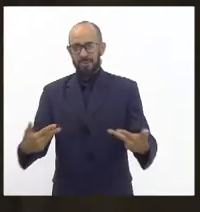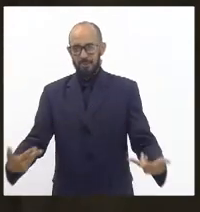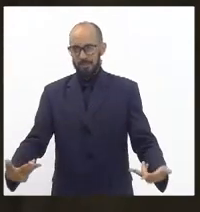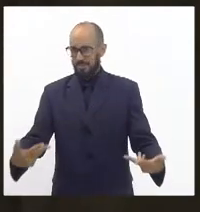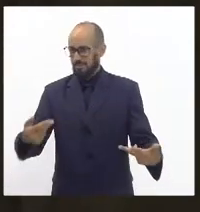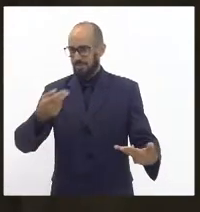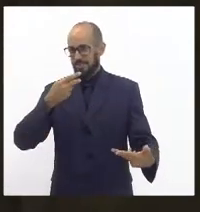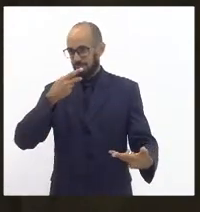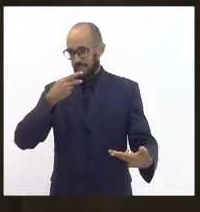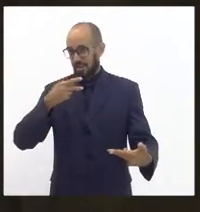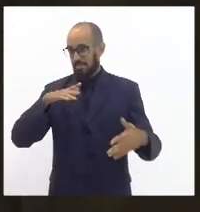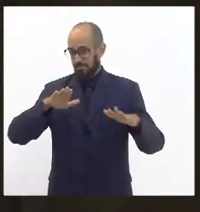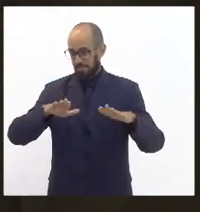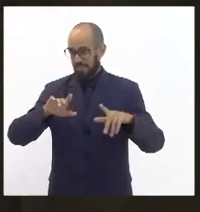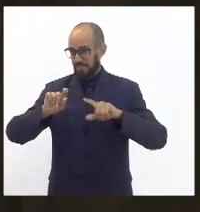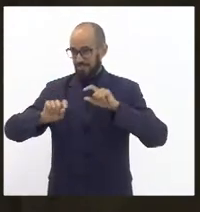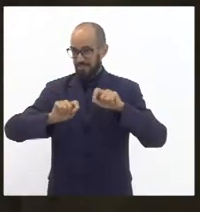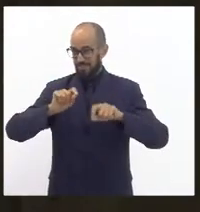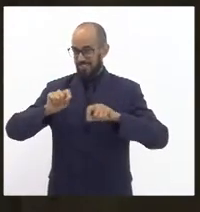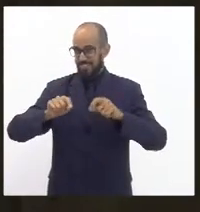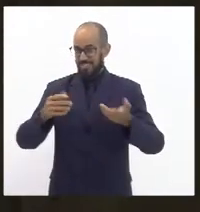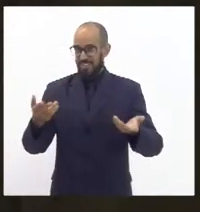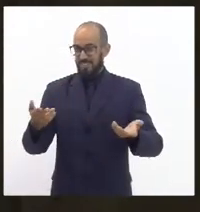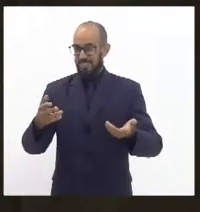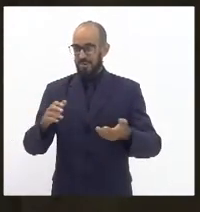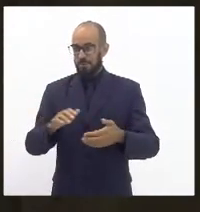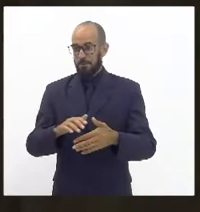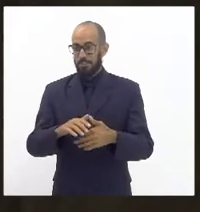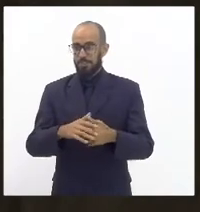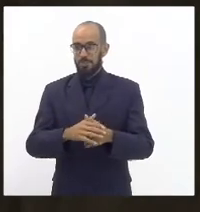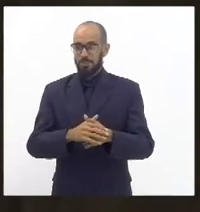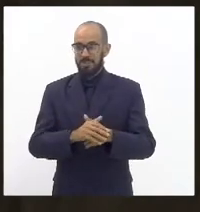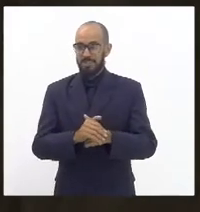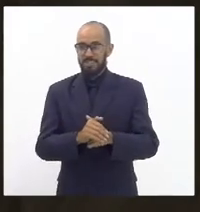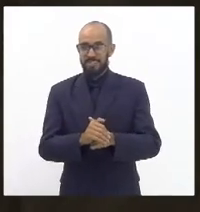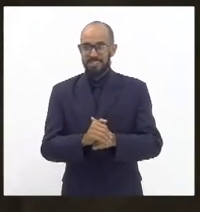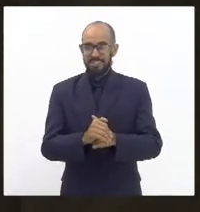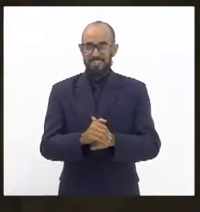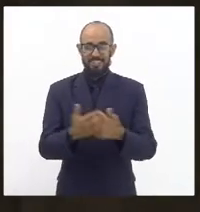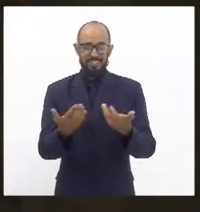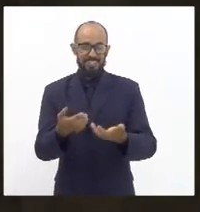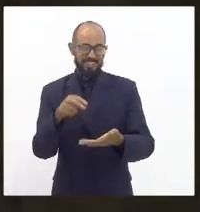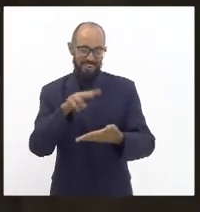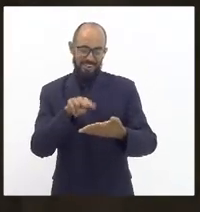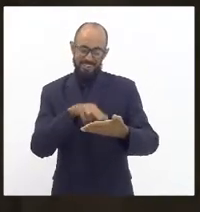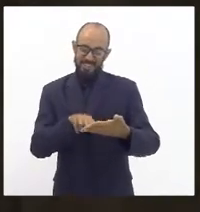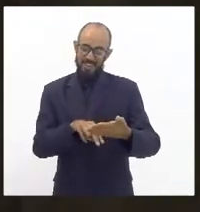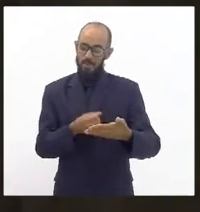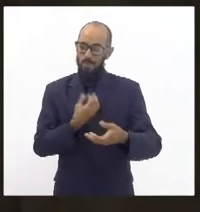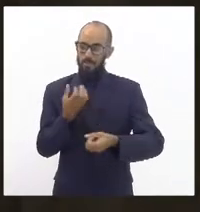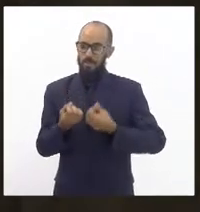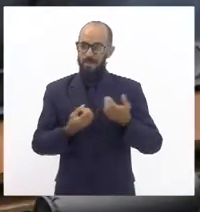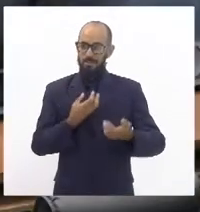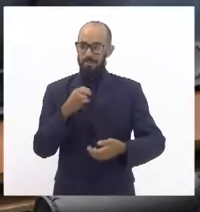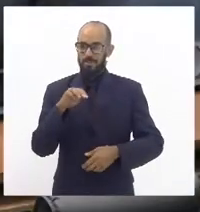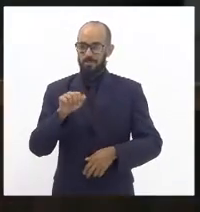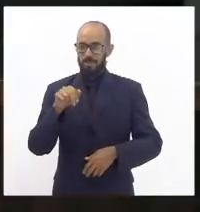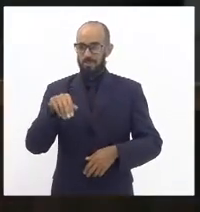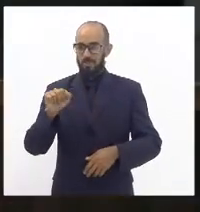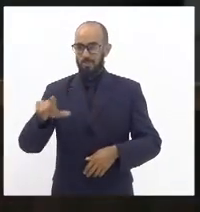discutida mas de qualquer maneira eu que leu o poema do Manuel Bandeira Manuel Bandeira